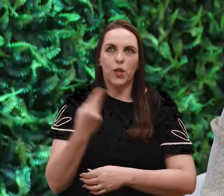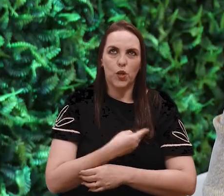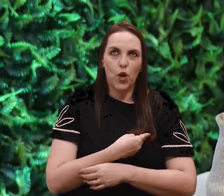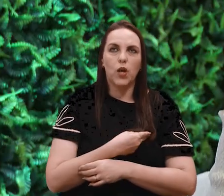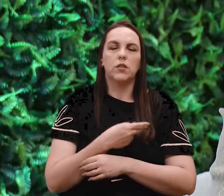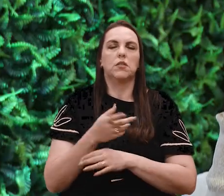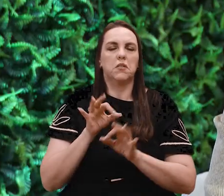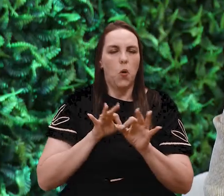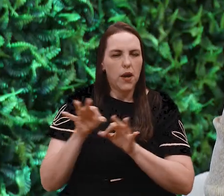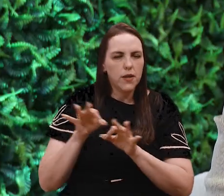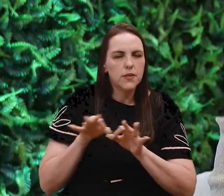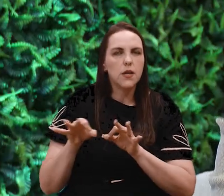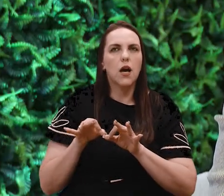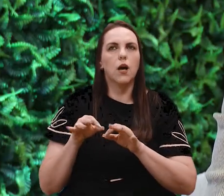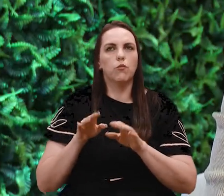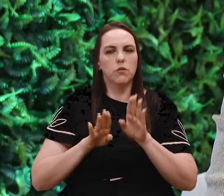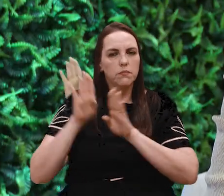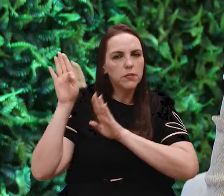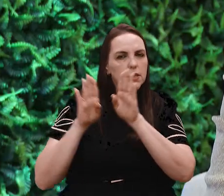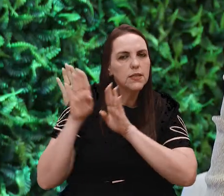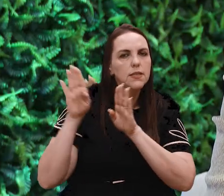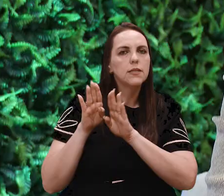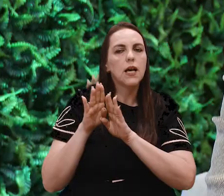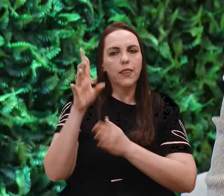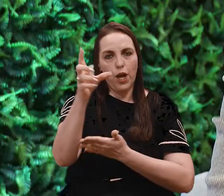pleitos e foi feita essa contratação onde é